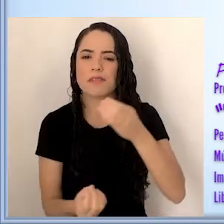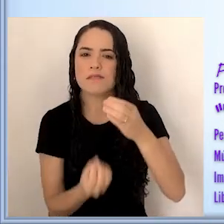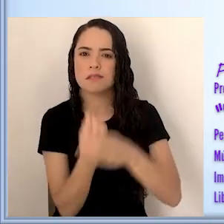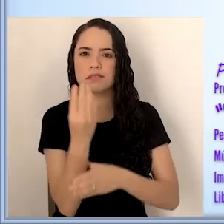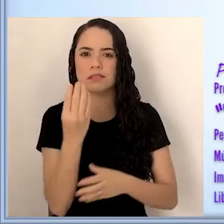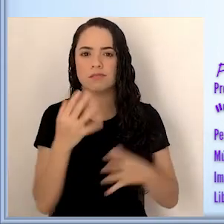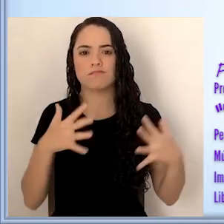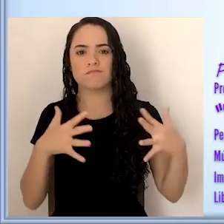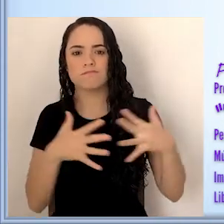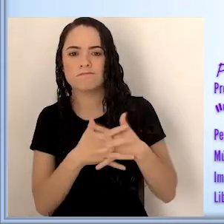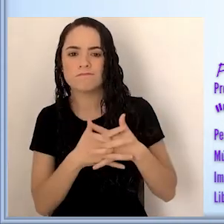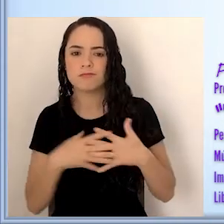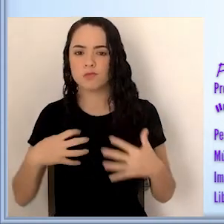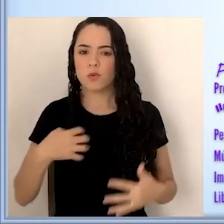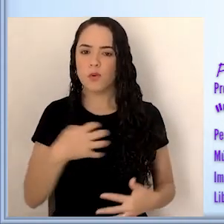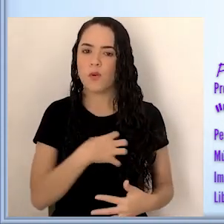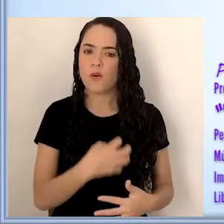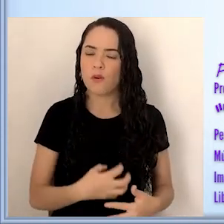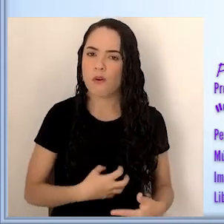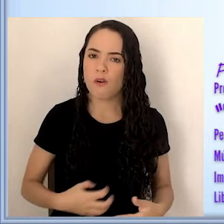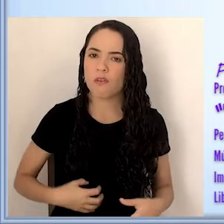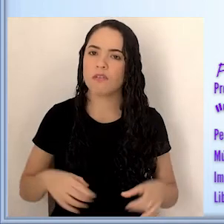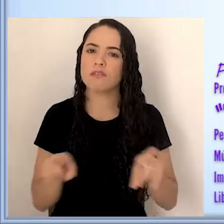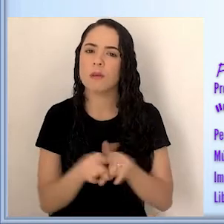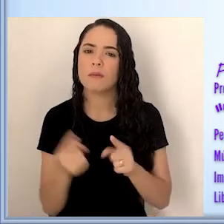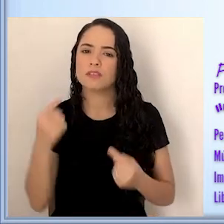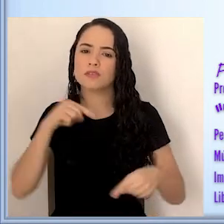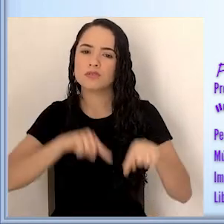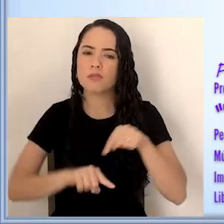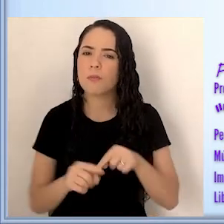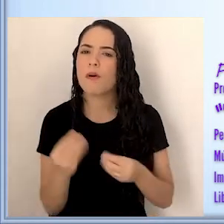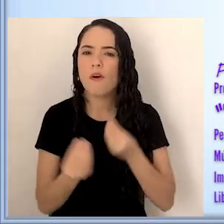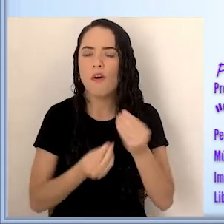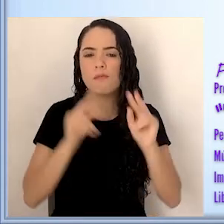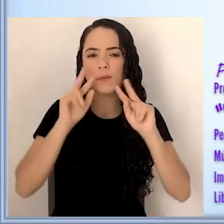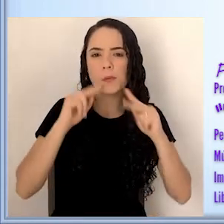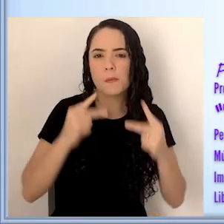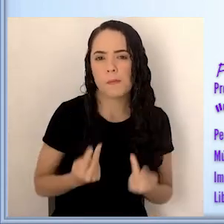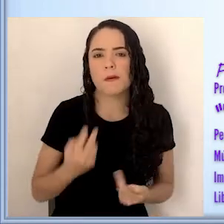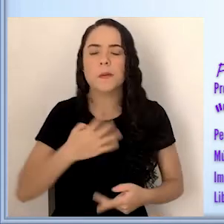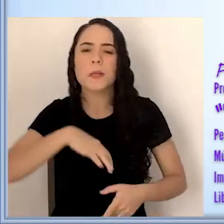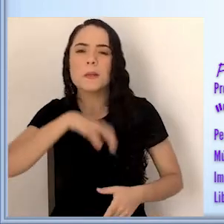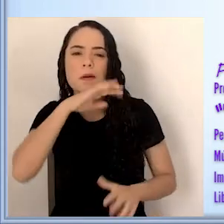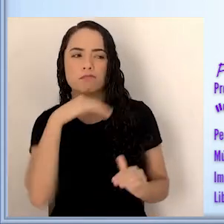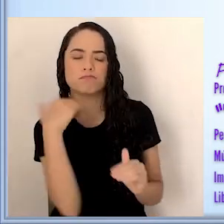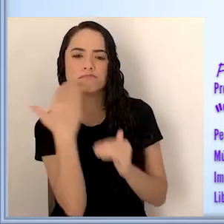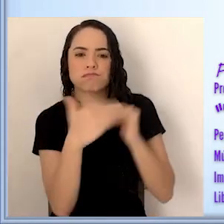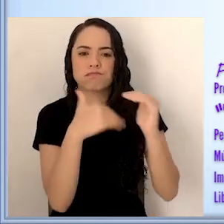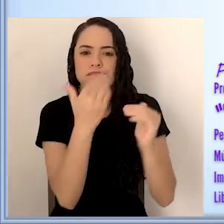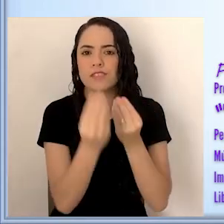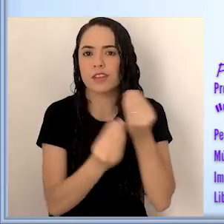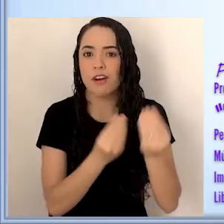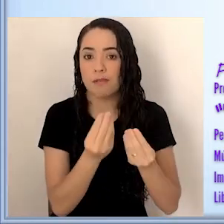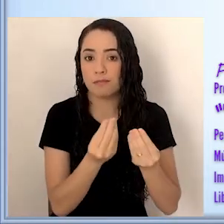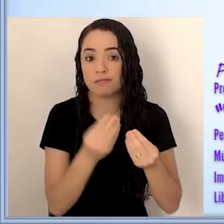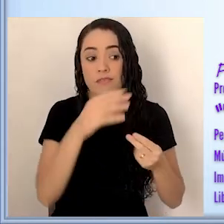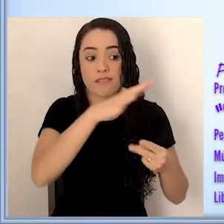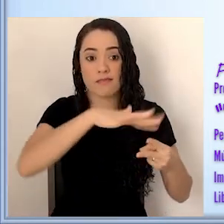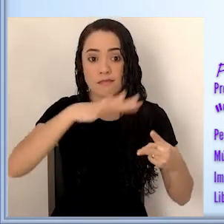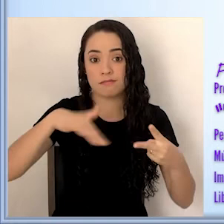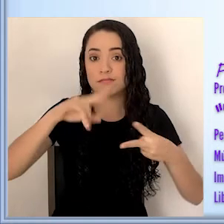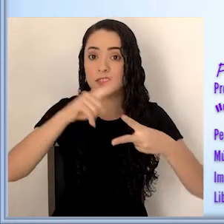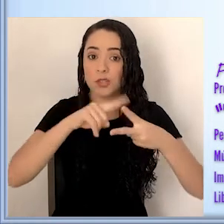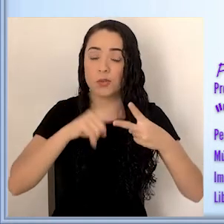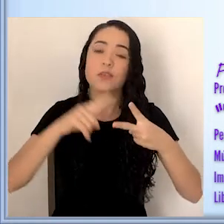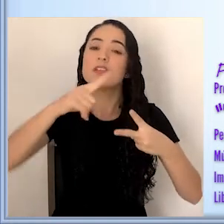dos tecidos, órgãos e sistemas, e do seu desenvolvimento em humanos e animais domésticos. Em ambas as áreas de Histologia